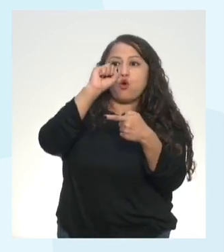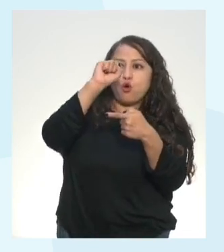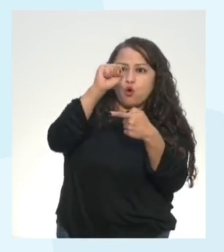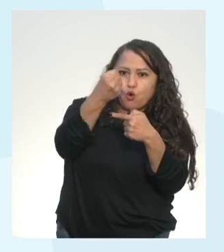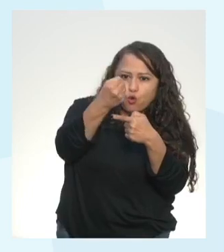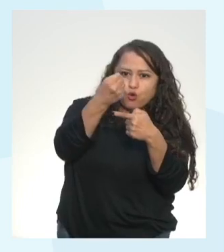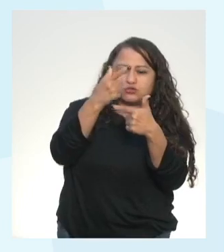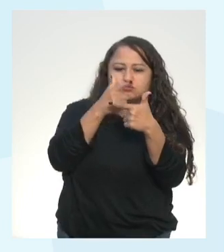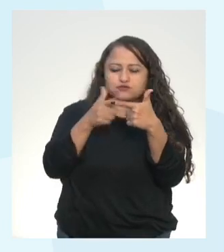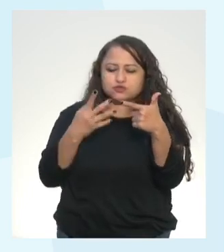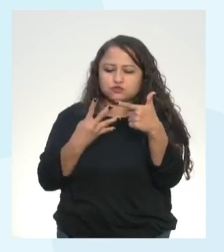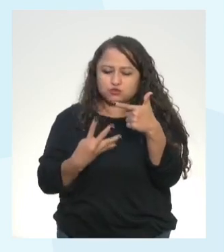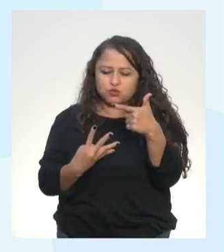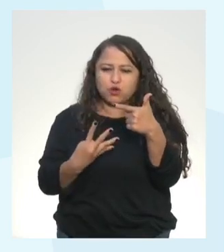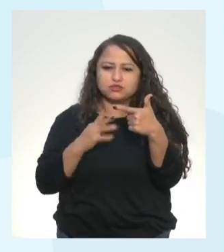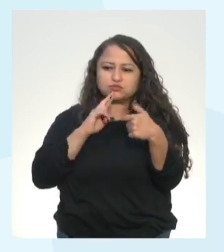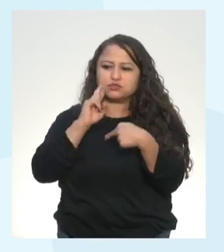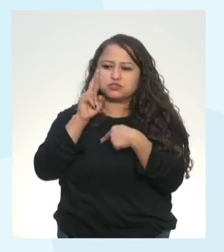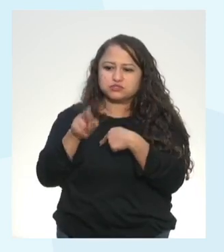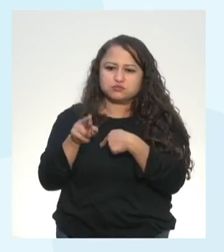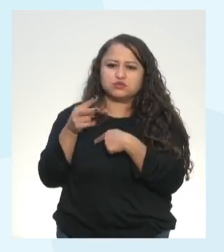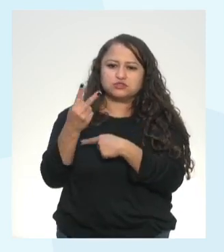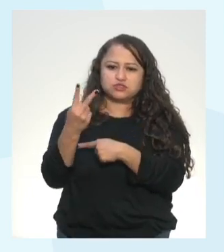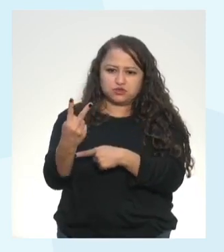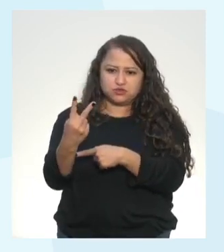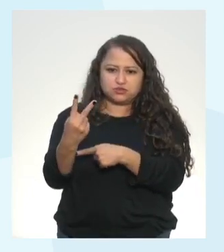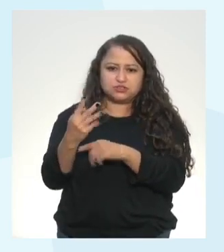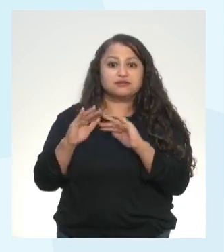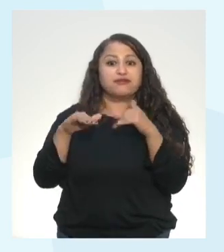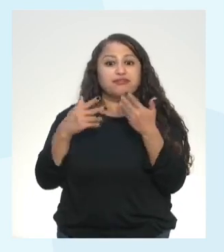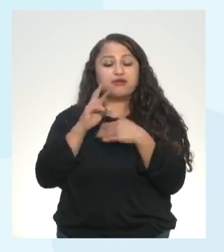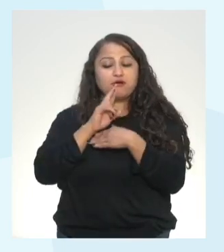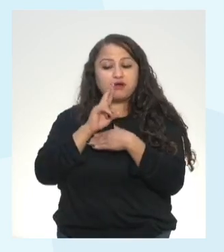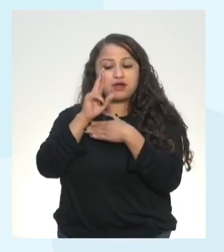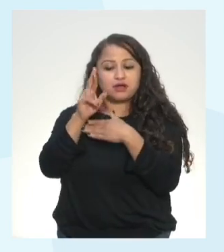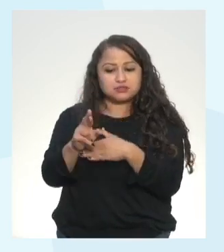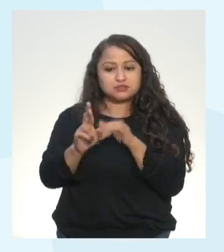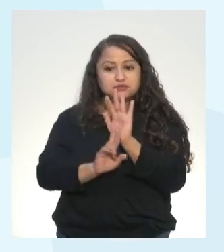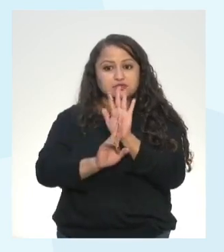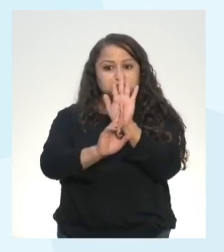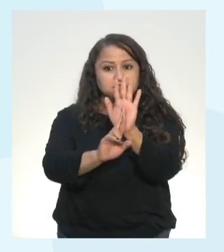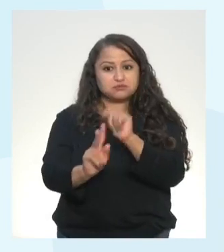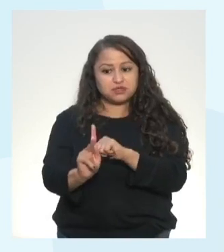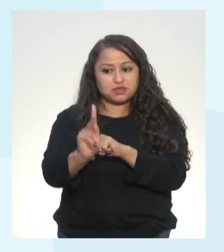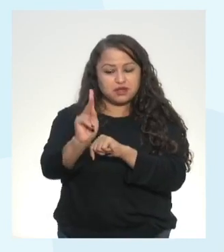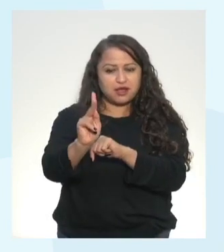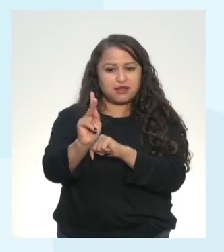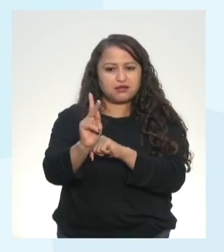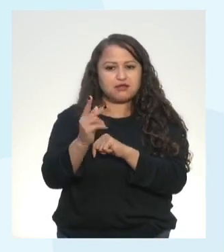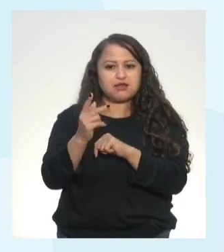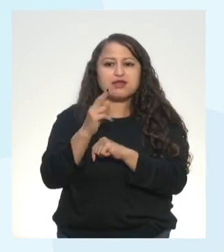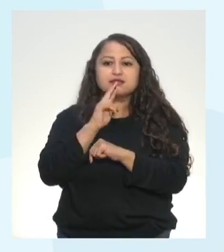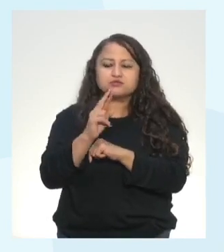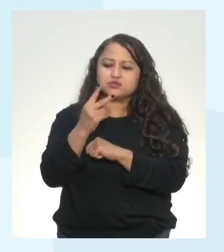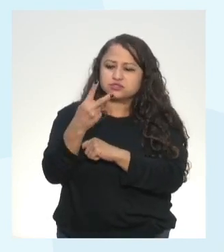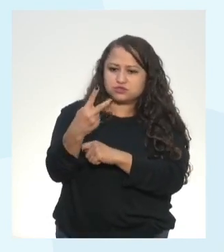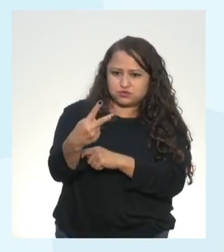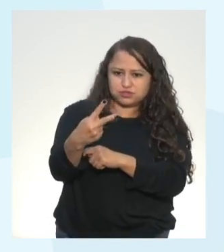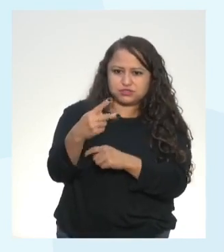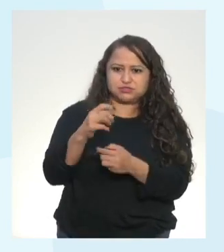uma divisão entre um valor da figura maior por um valor da figura